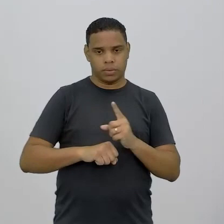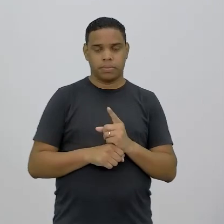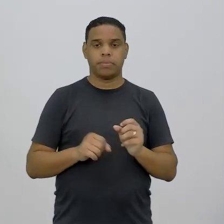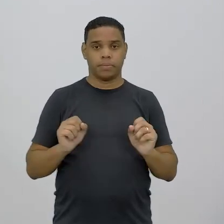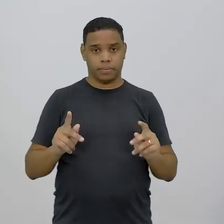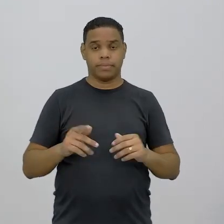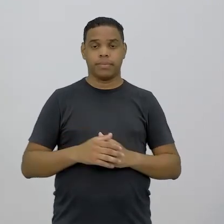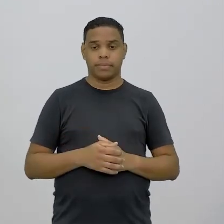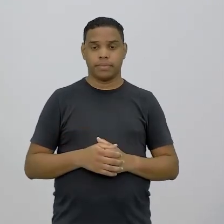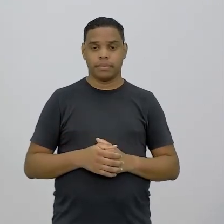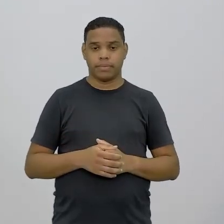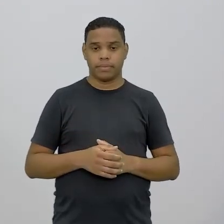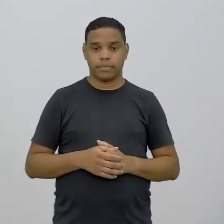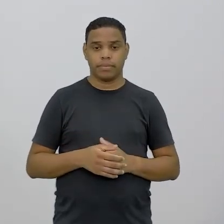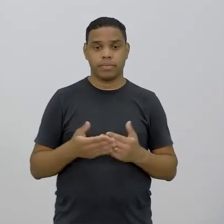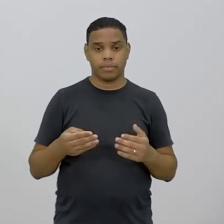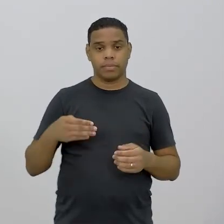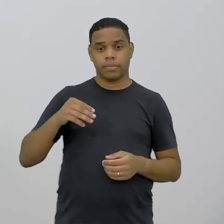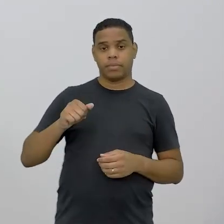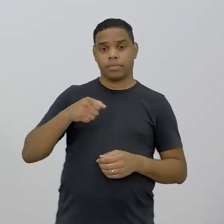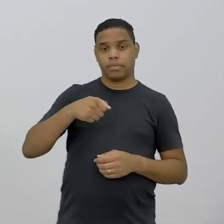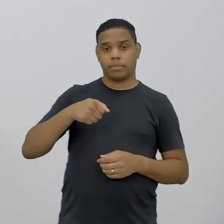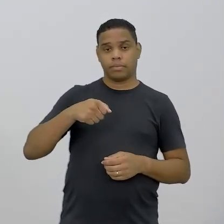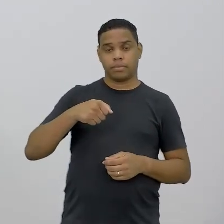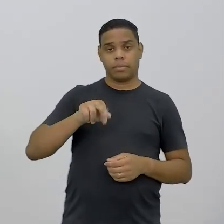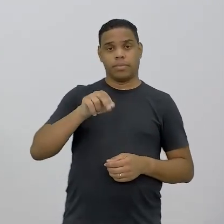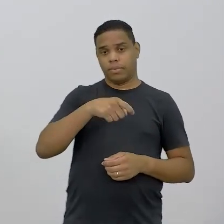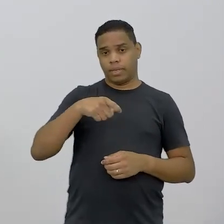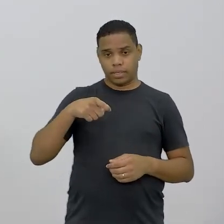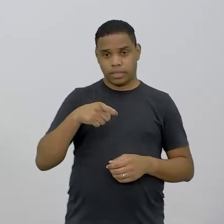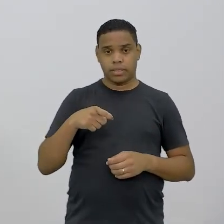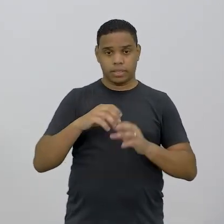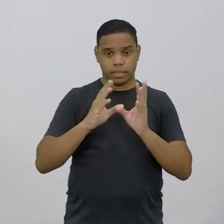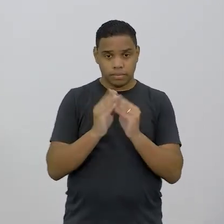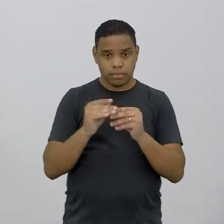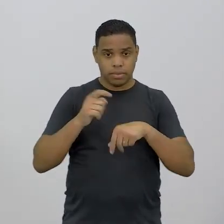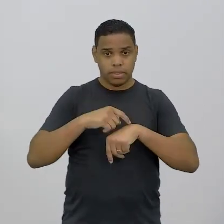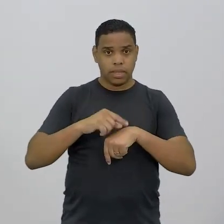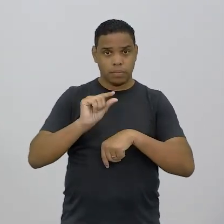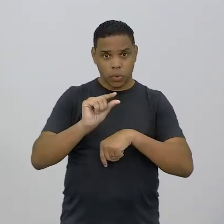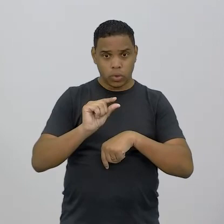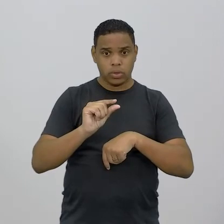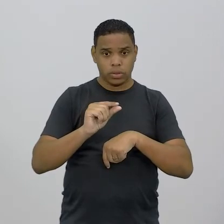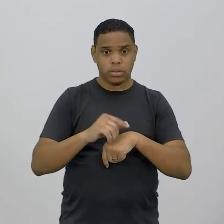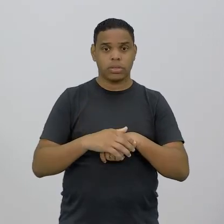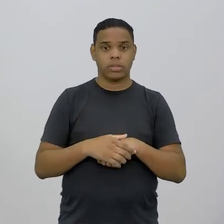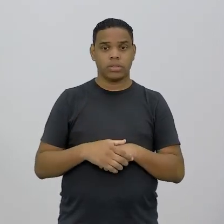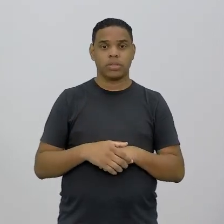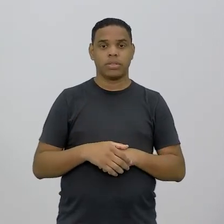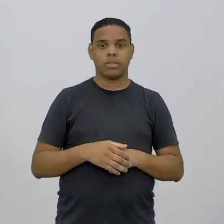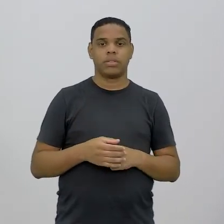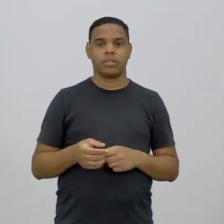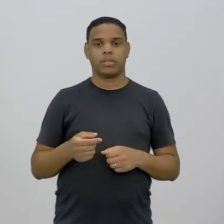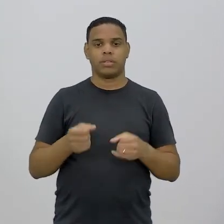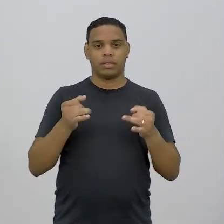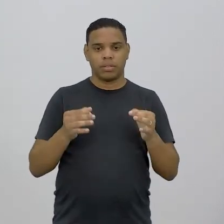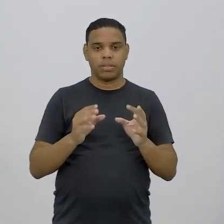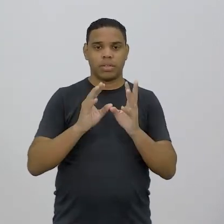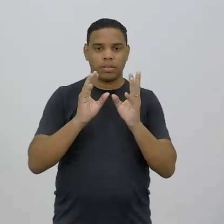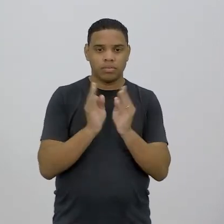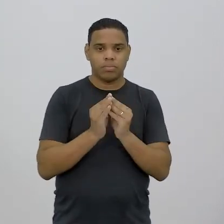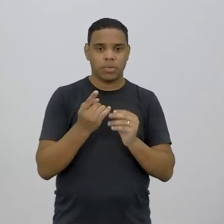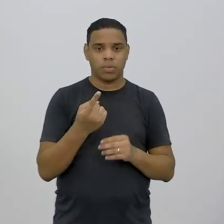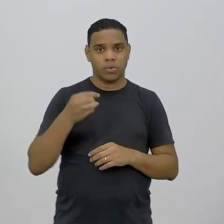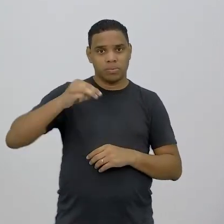sociedade, tá certo? E o Marx, agora falando muito brevemente, porque nós temos muito pouco tempo, talvez seja até uma injustiça eu resumir em